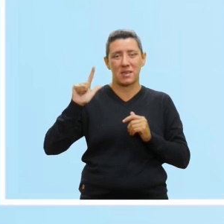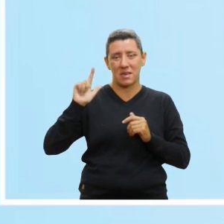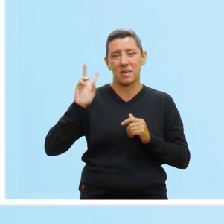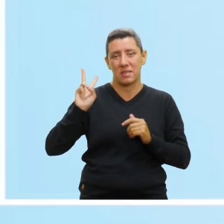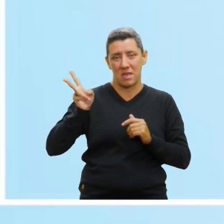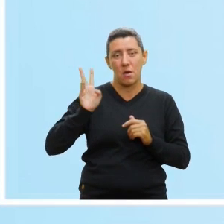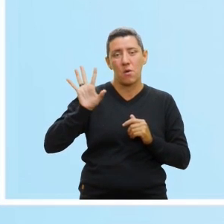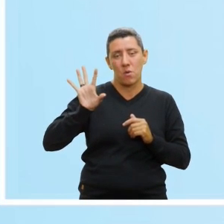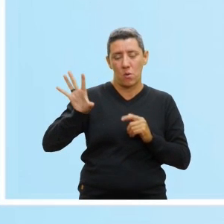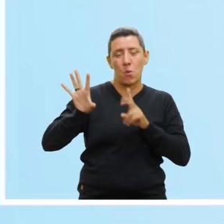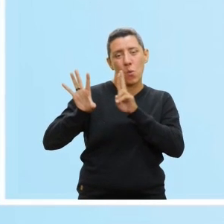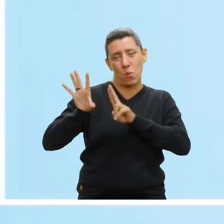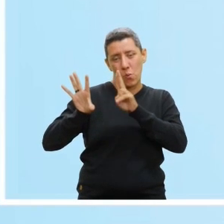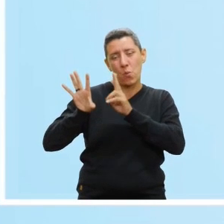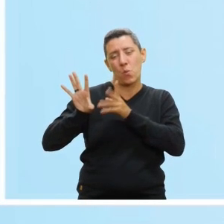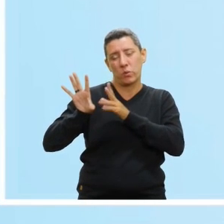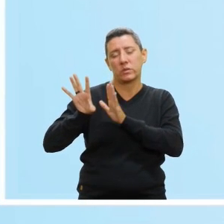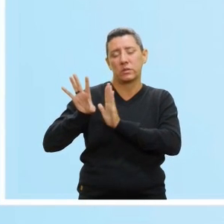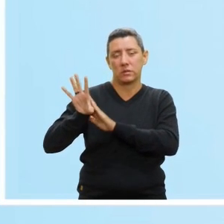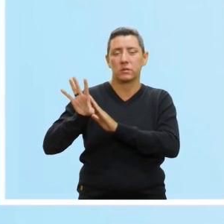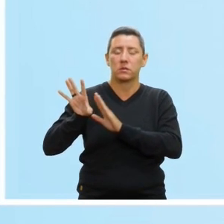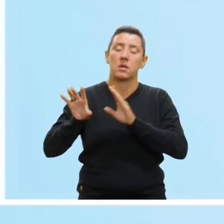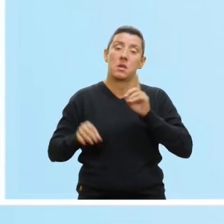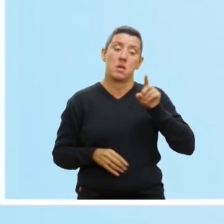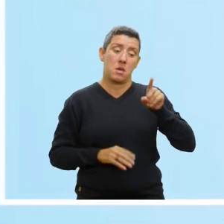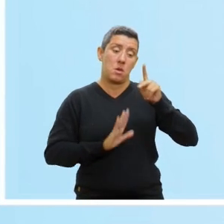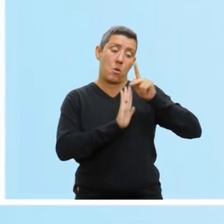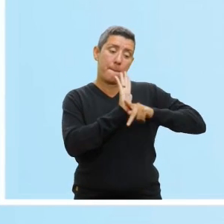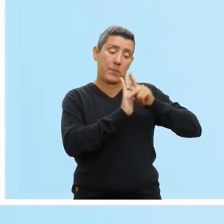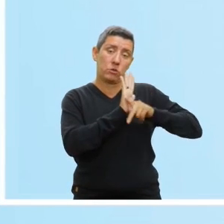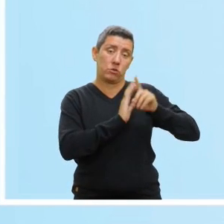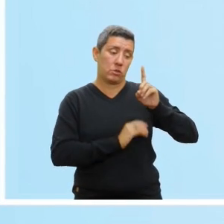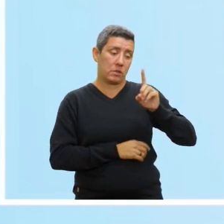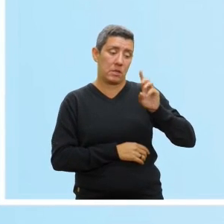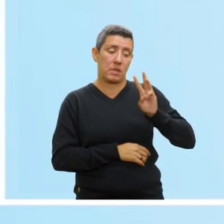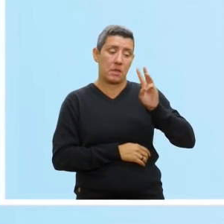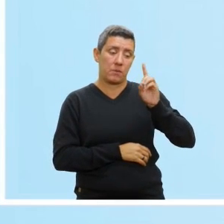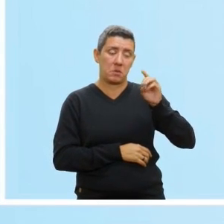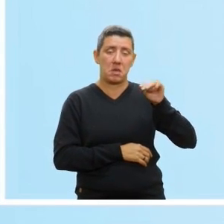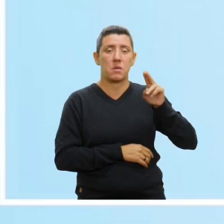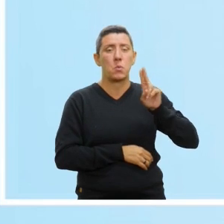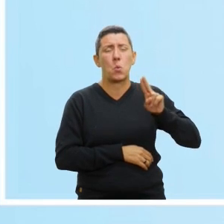que é o utilizado, né? Geralmente um projeto DWDM ele utiliza metade